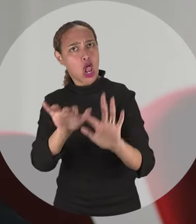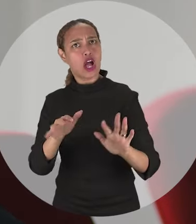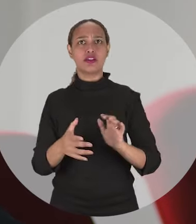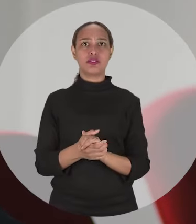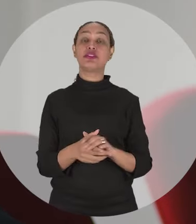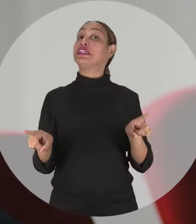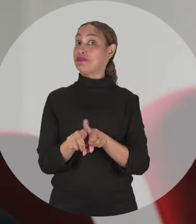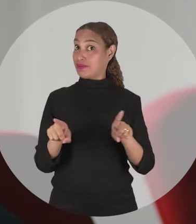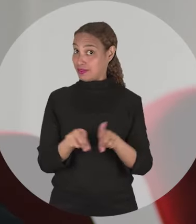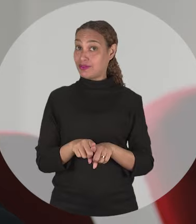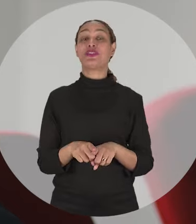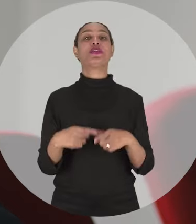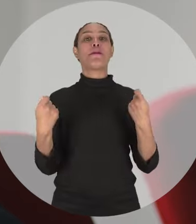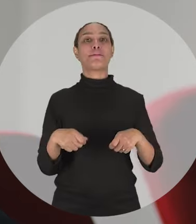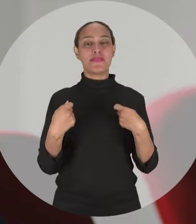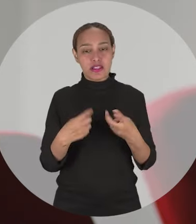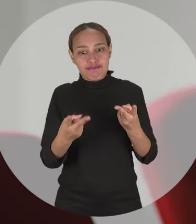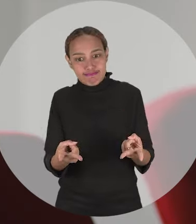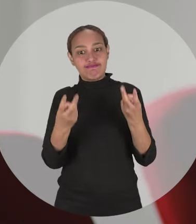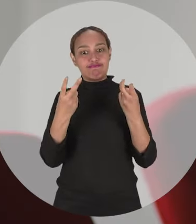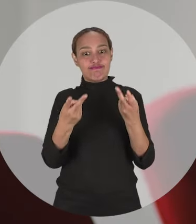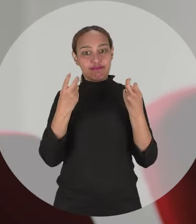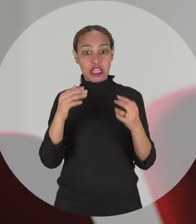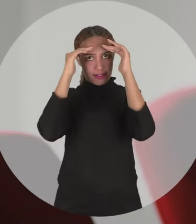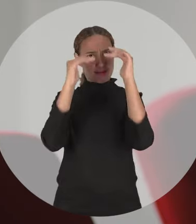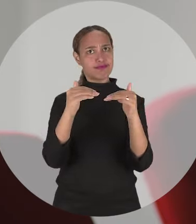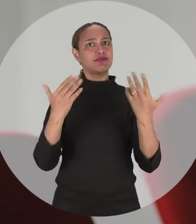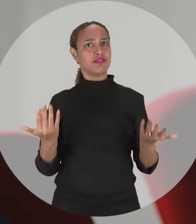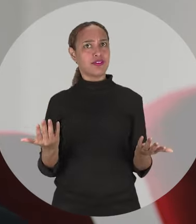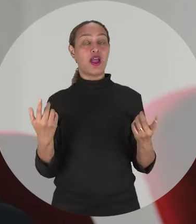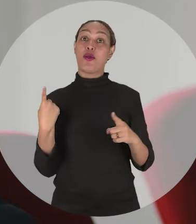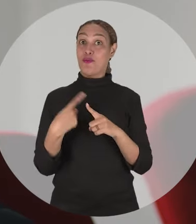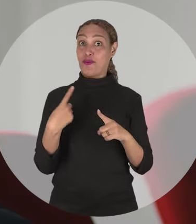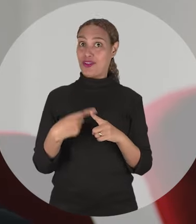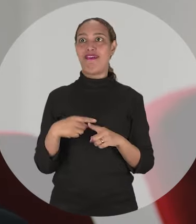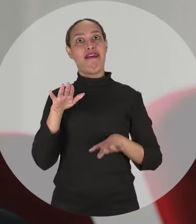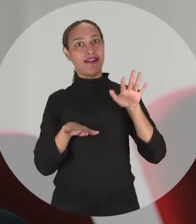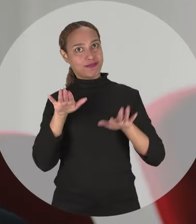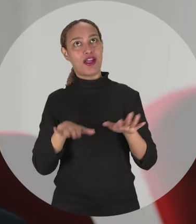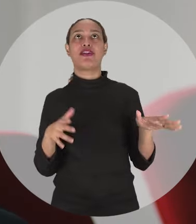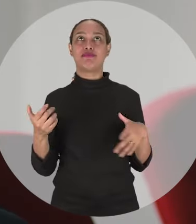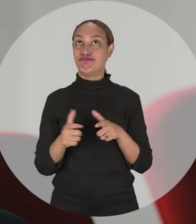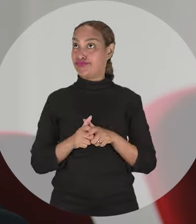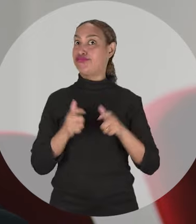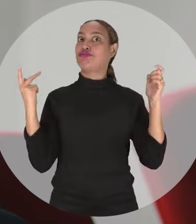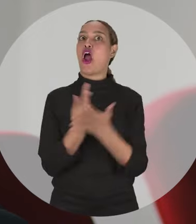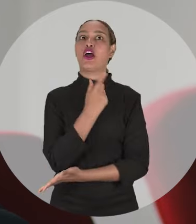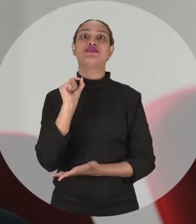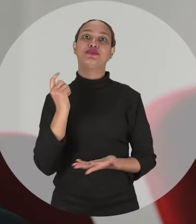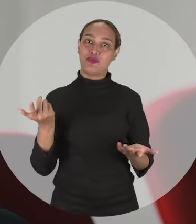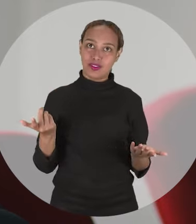também ouvir essas coisas levando-as a sério, né? Porque muitas vezes as pessoas